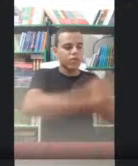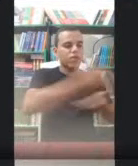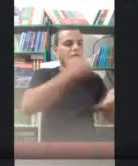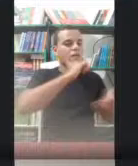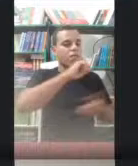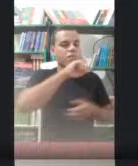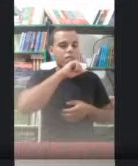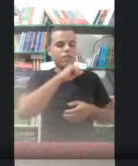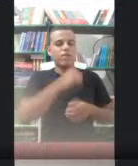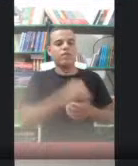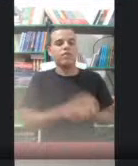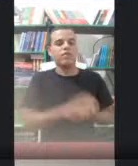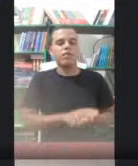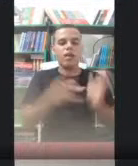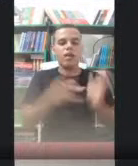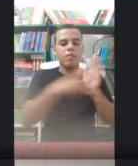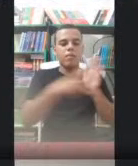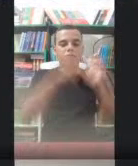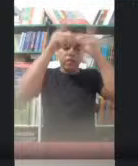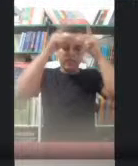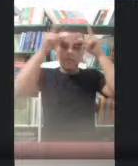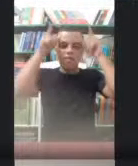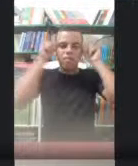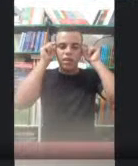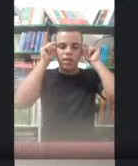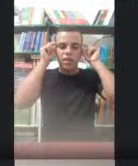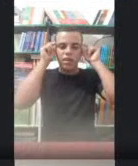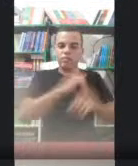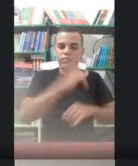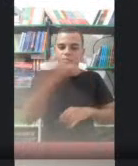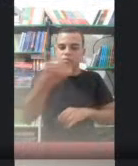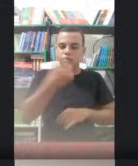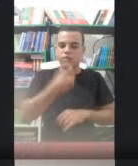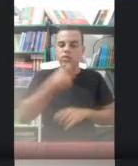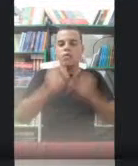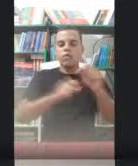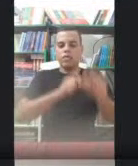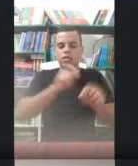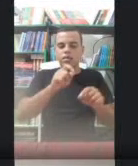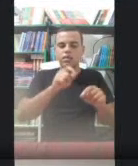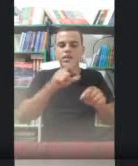a própria enfermeira me relatou, é que houve